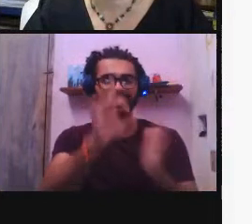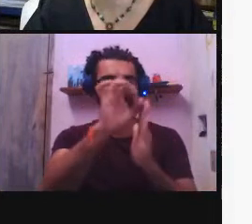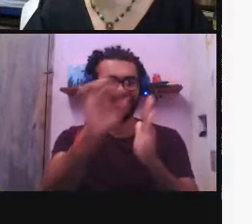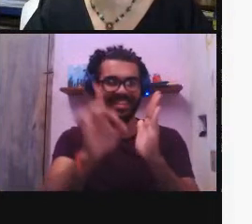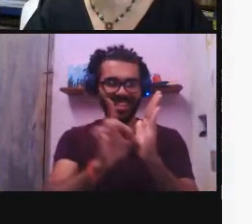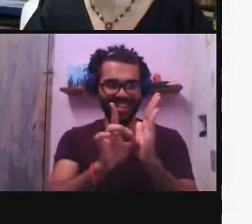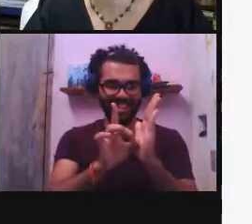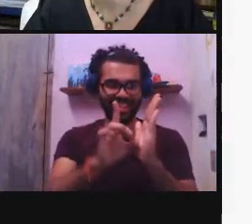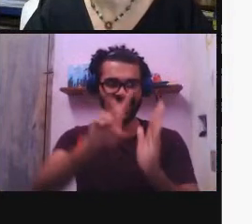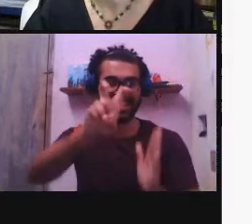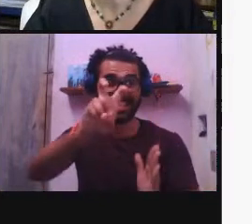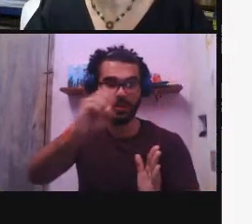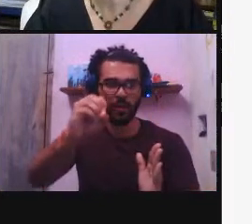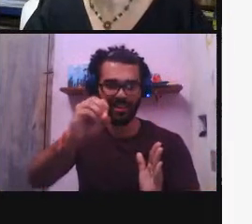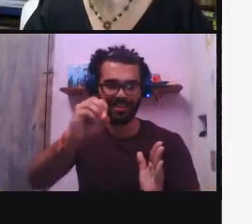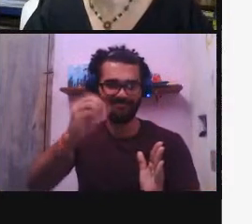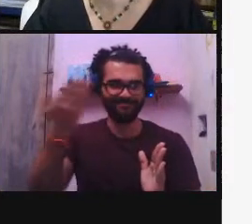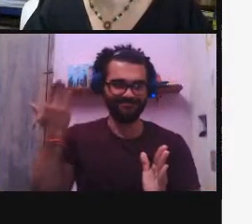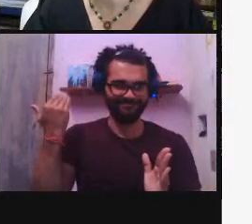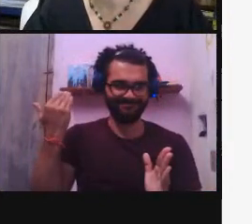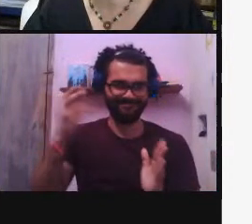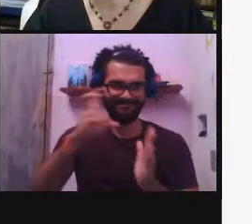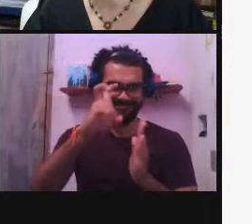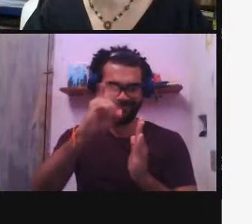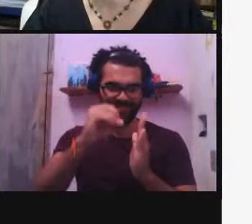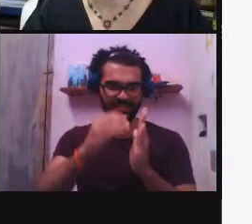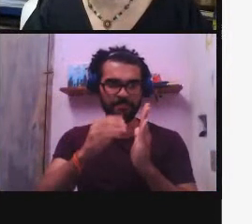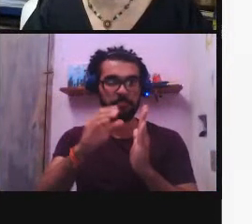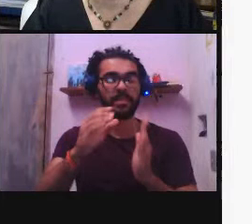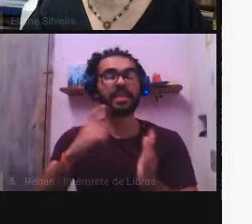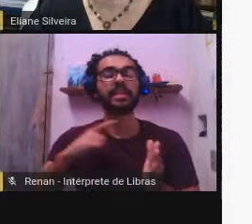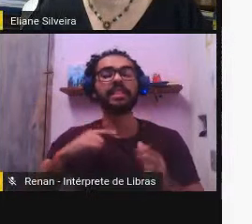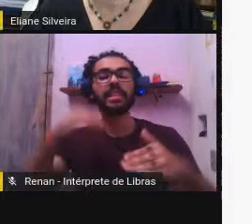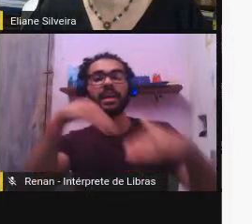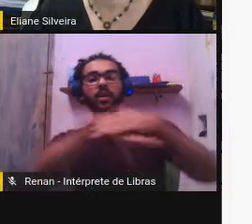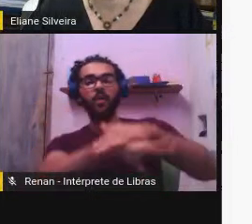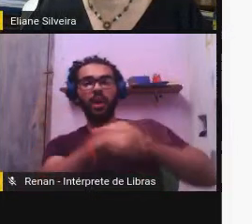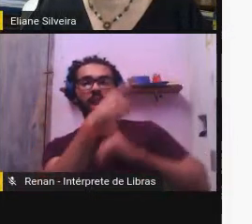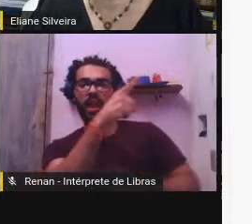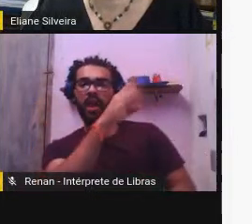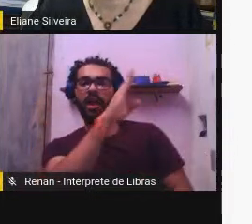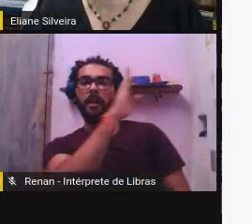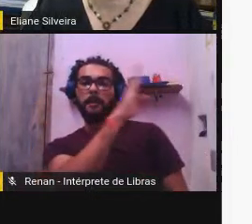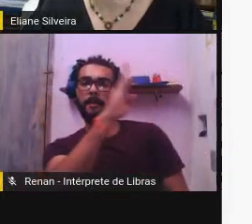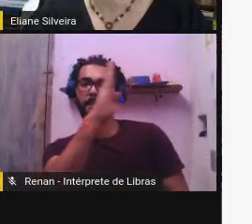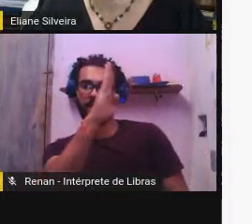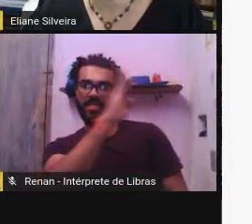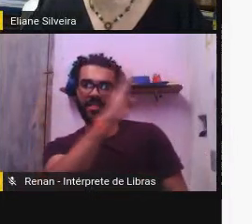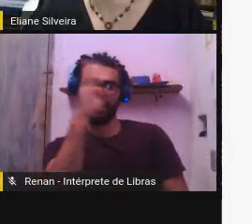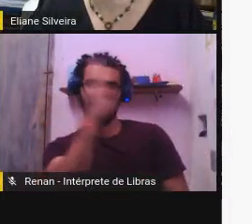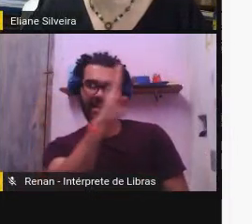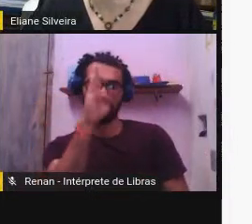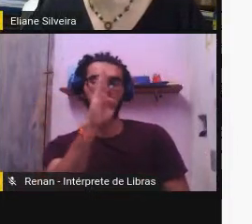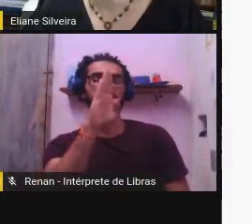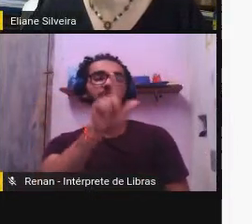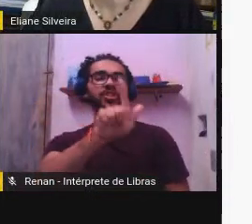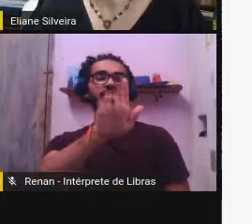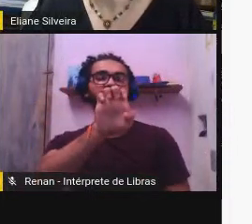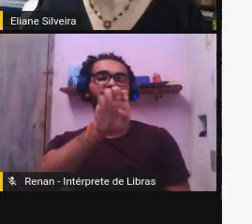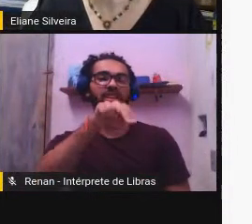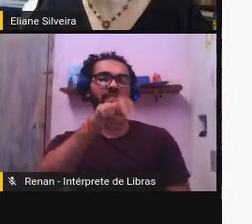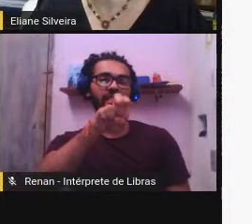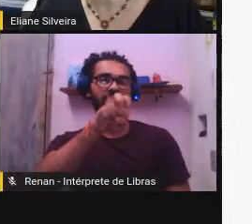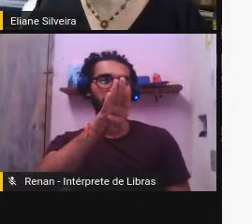do século passado e está arquivado na Biblioteca Pública de Genebra desde 1950, portanto.